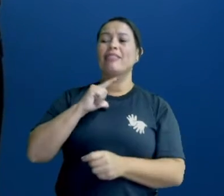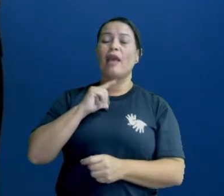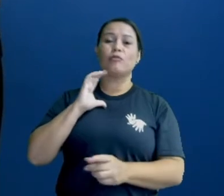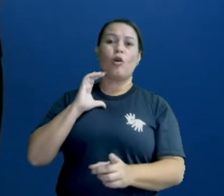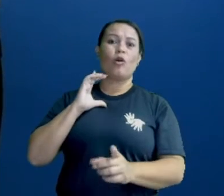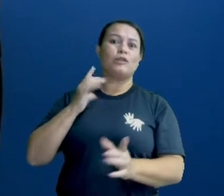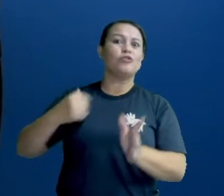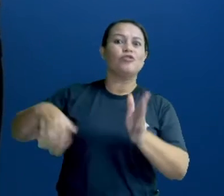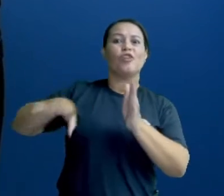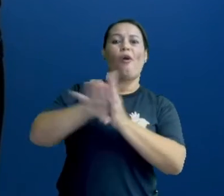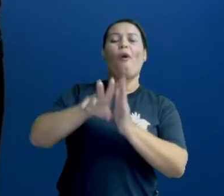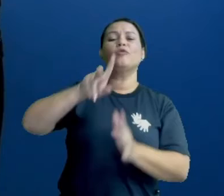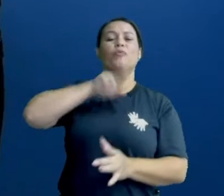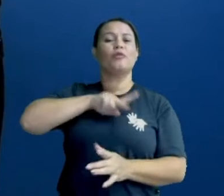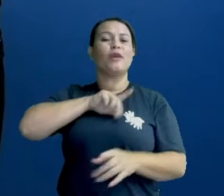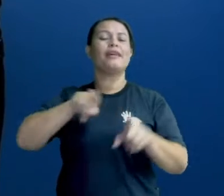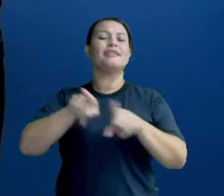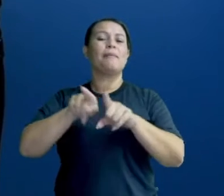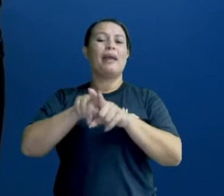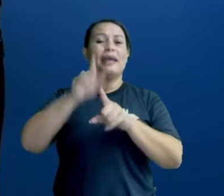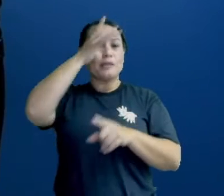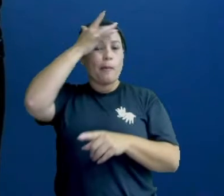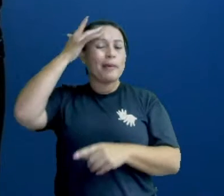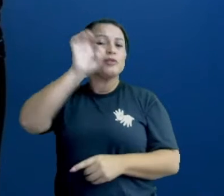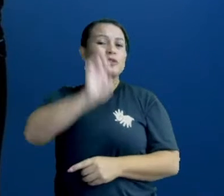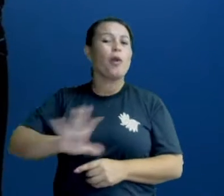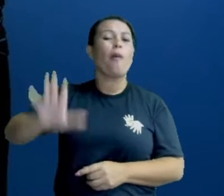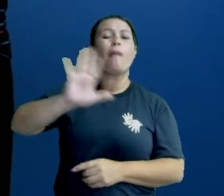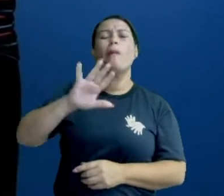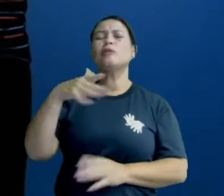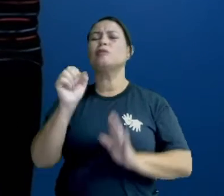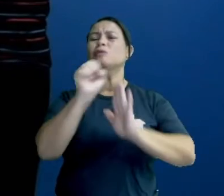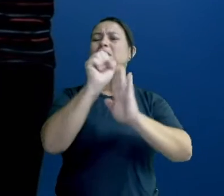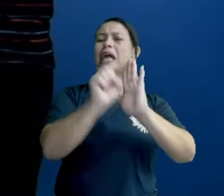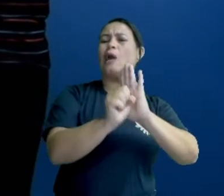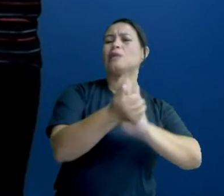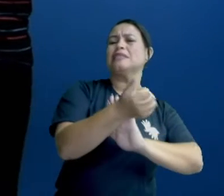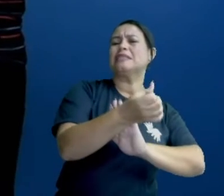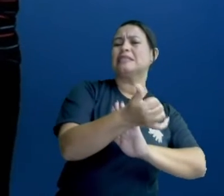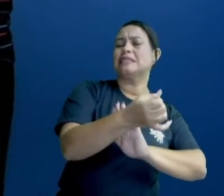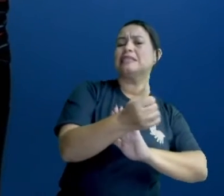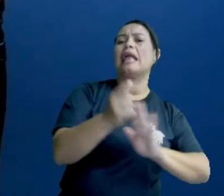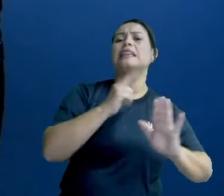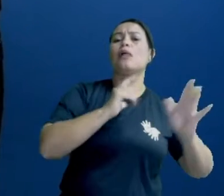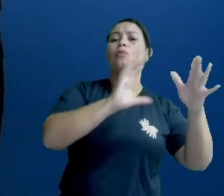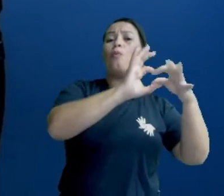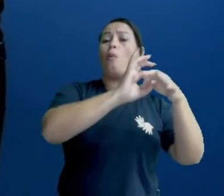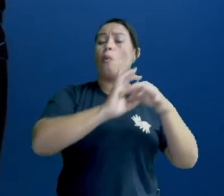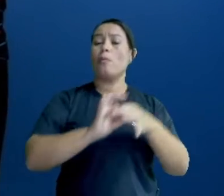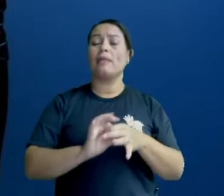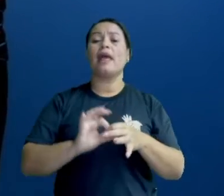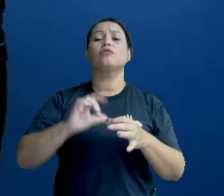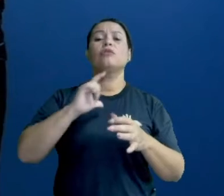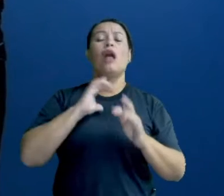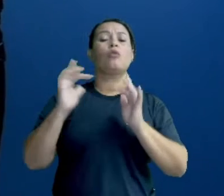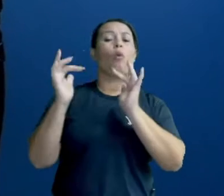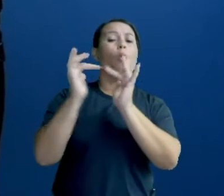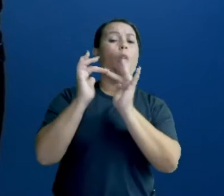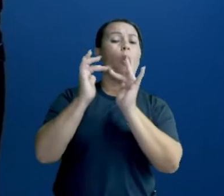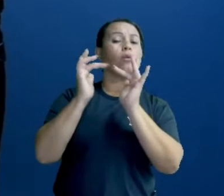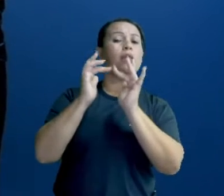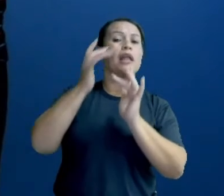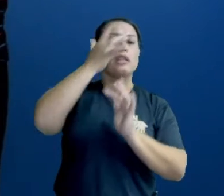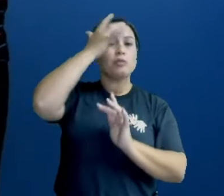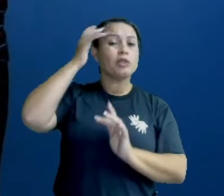dos portugueses, né, e europeus a partir do século XVI, e a partir desse contexto do contato do europeu com o